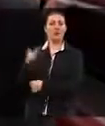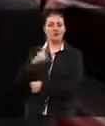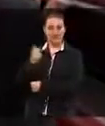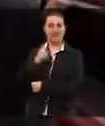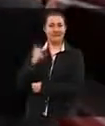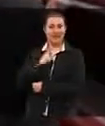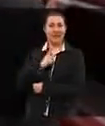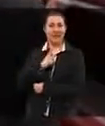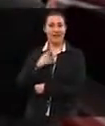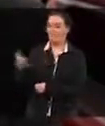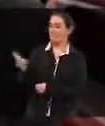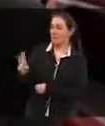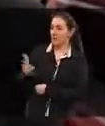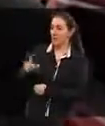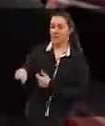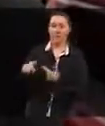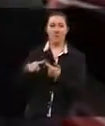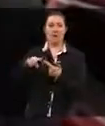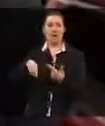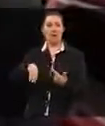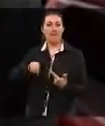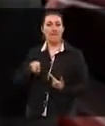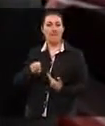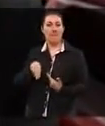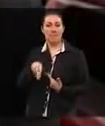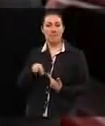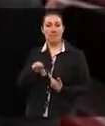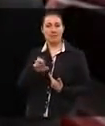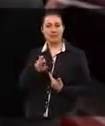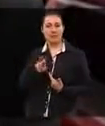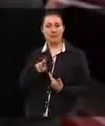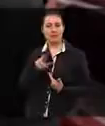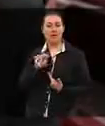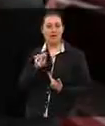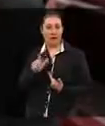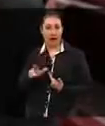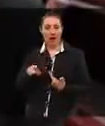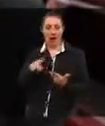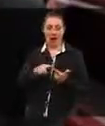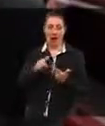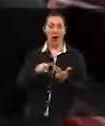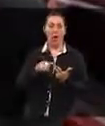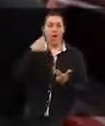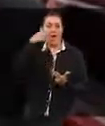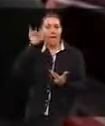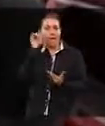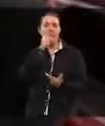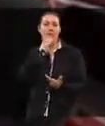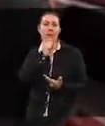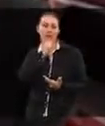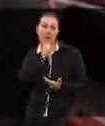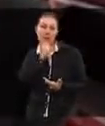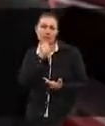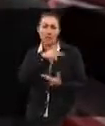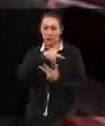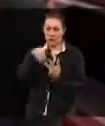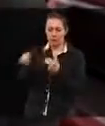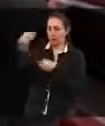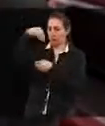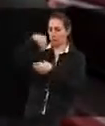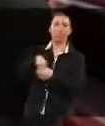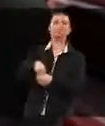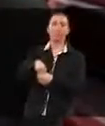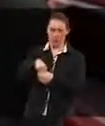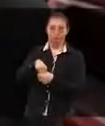em vitaminas, ricos em minerais, ricos em antioxidantes, né, em fitoquímicos, eles estão